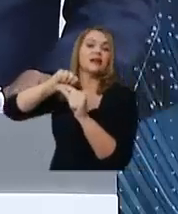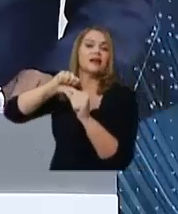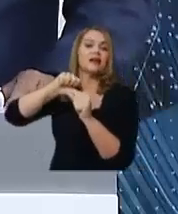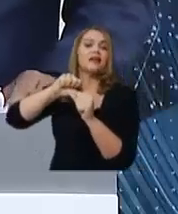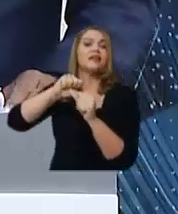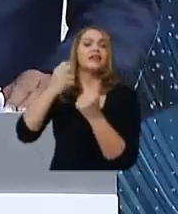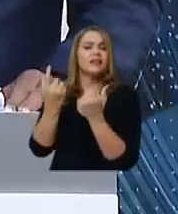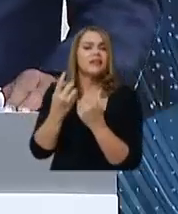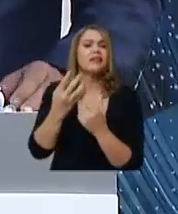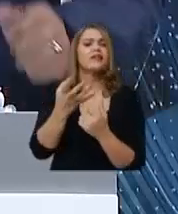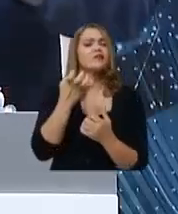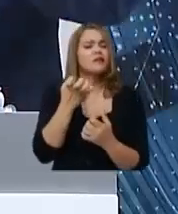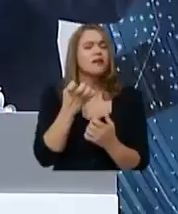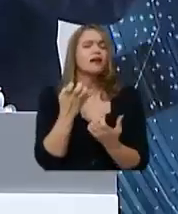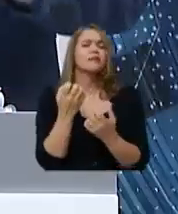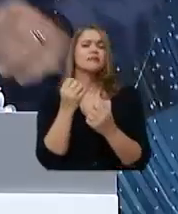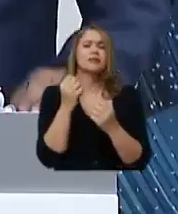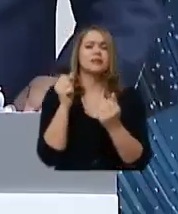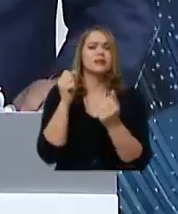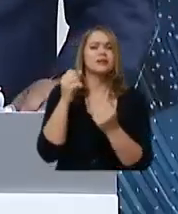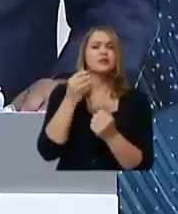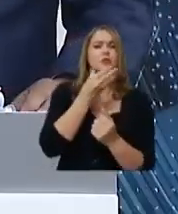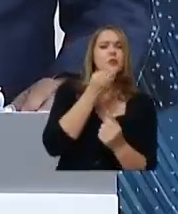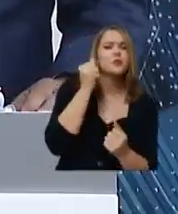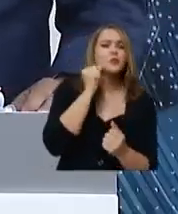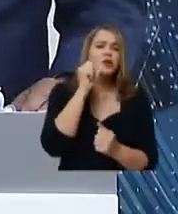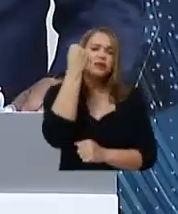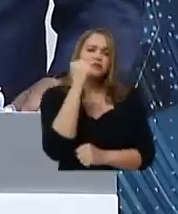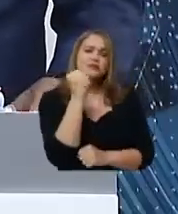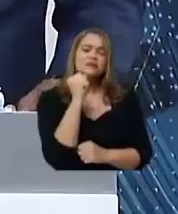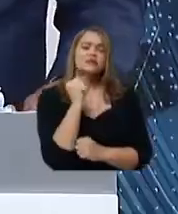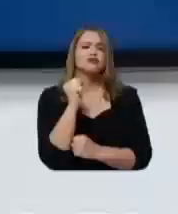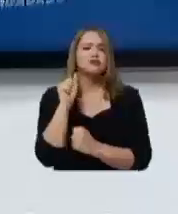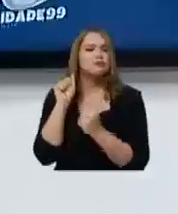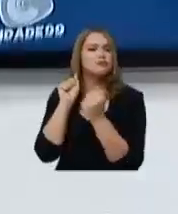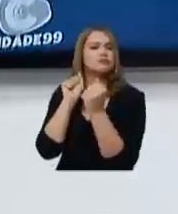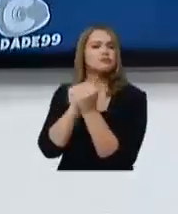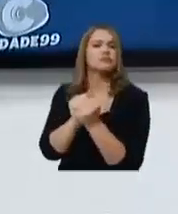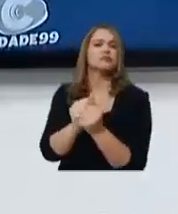com Sérgio Pan 17 panas para a gente fazer essa mudança no dia 30 Fábio